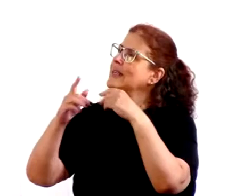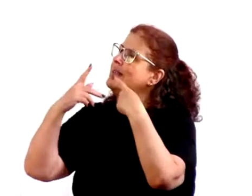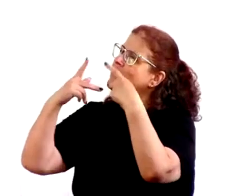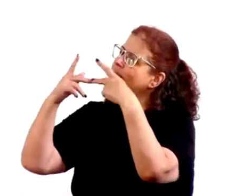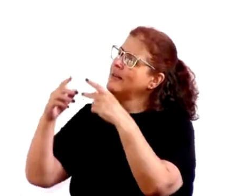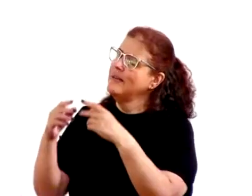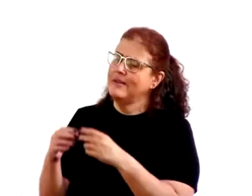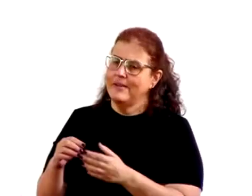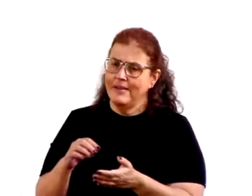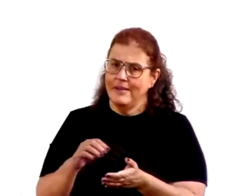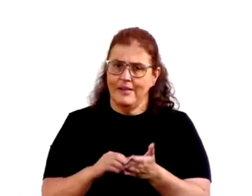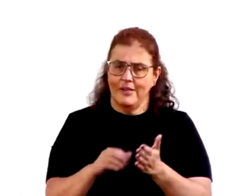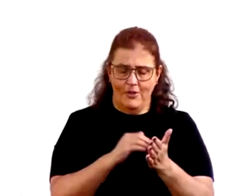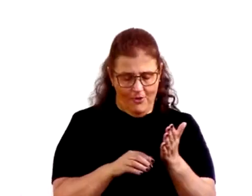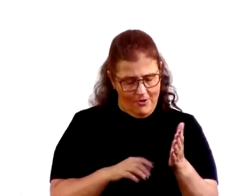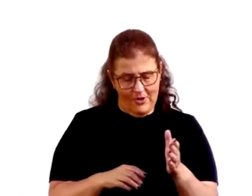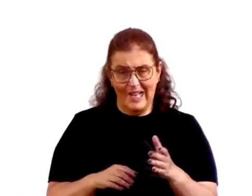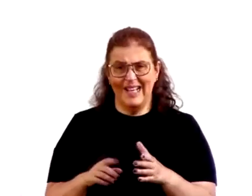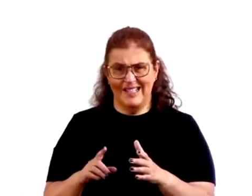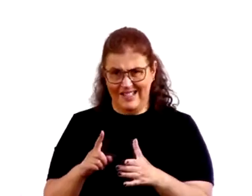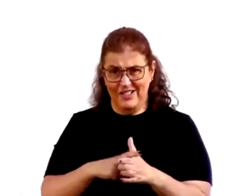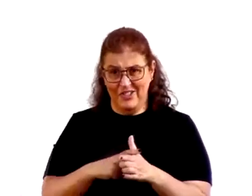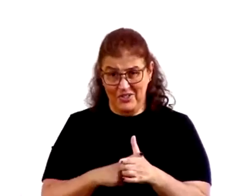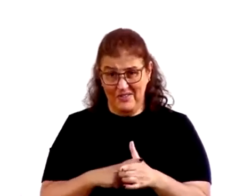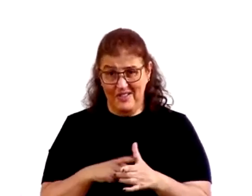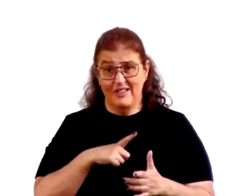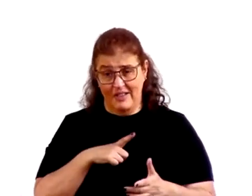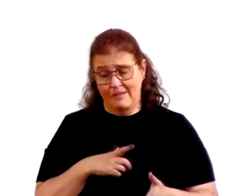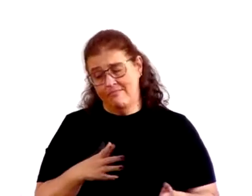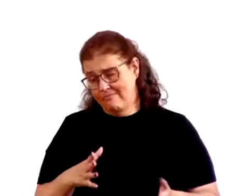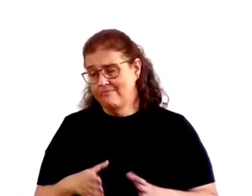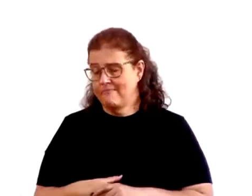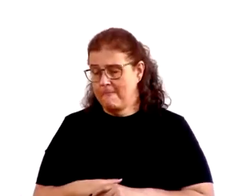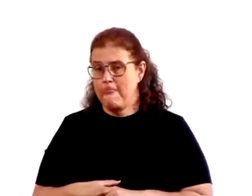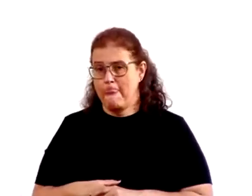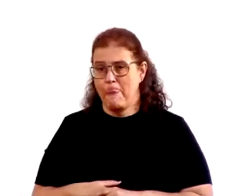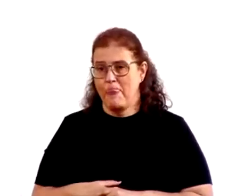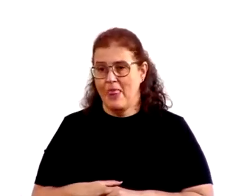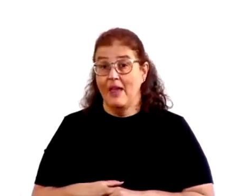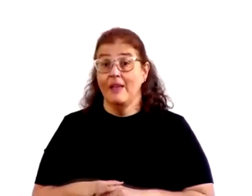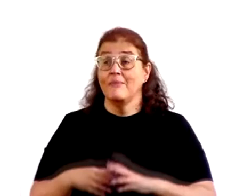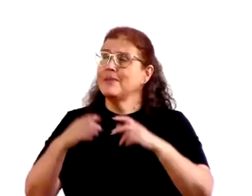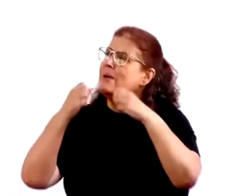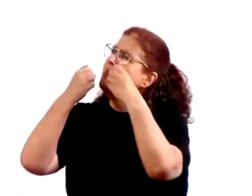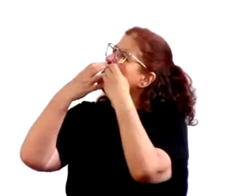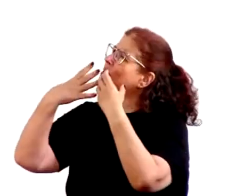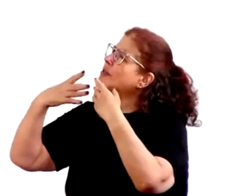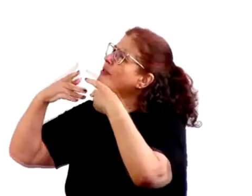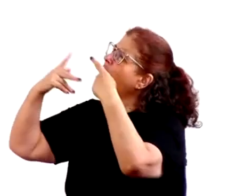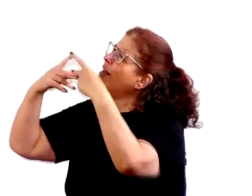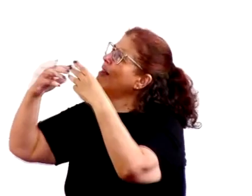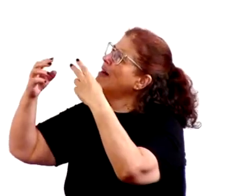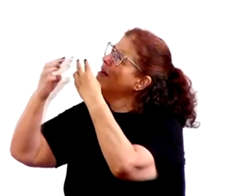contas, todas as dívidas de todos aqueles que confessarem seus pecados, já foram para a cruz.